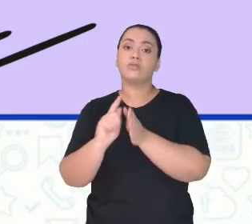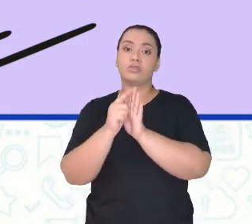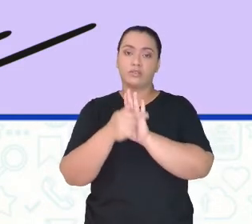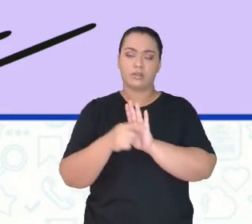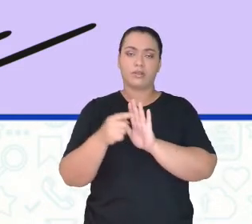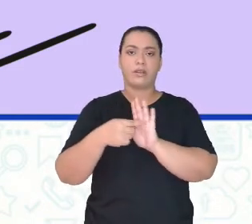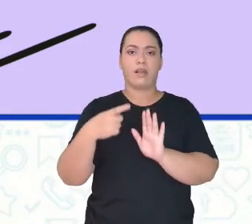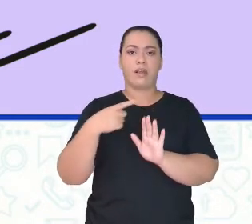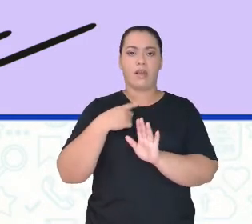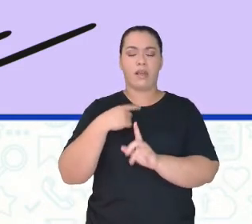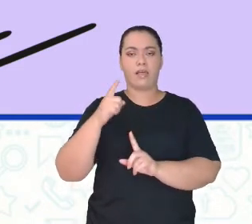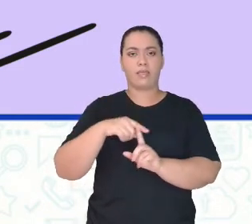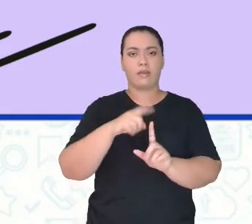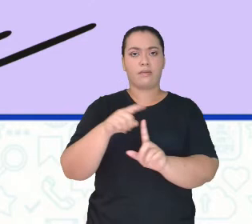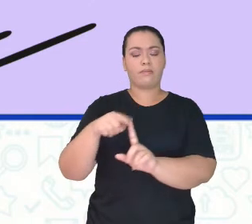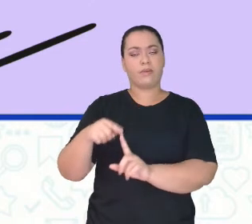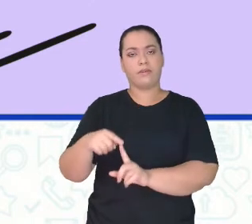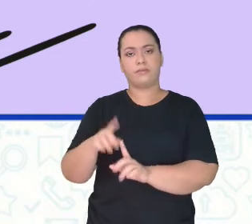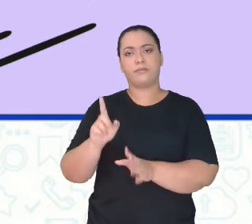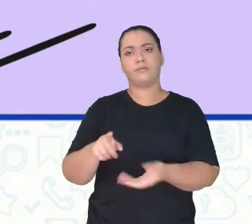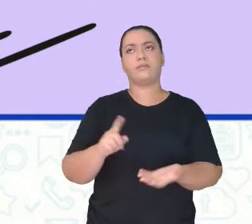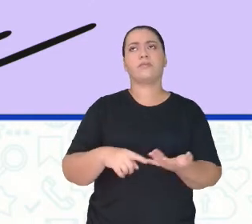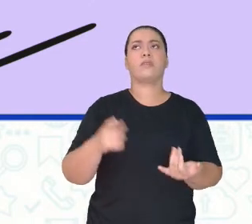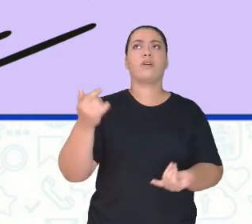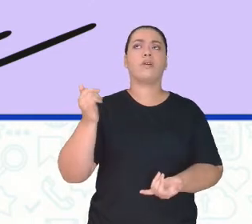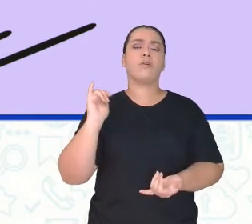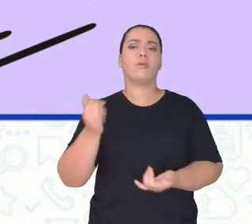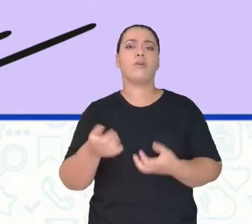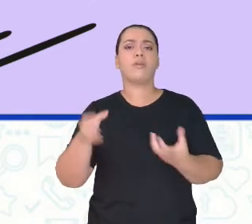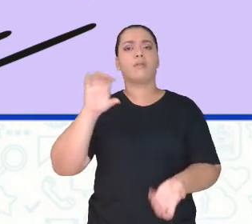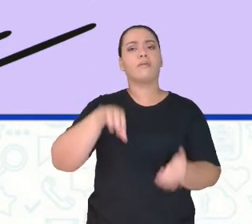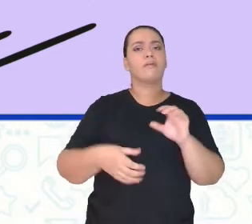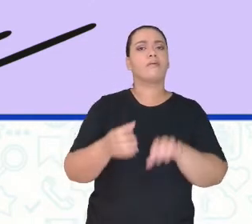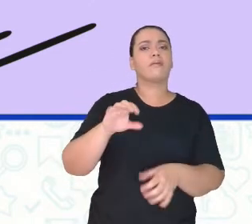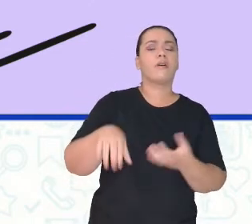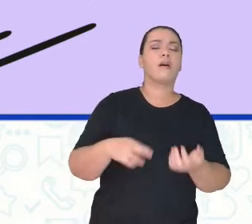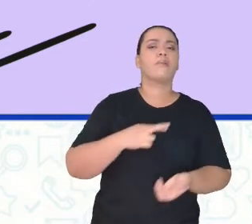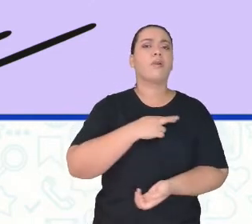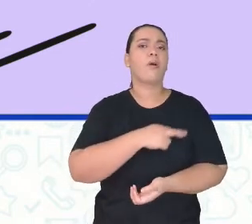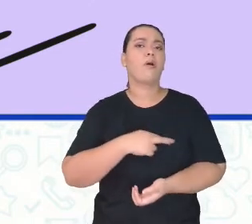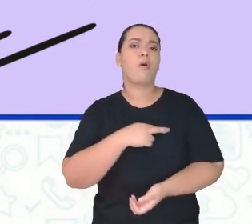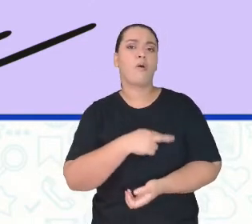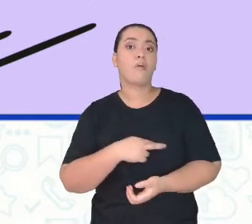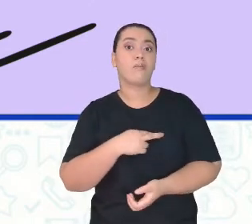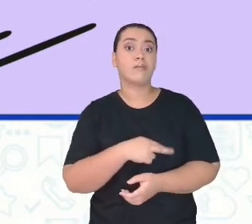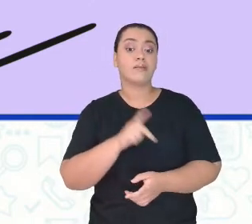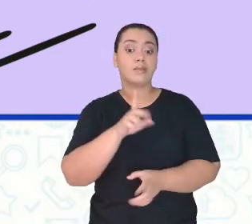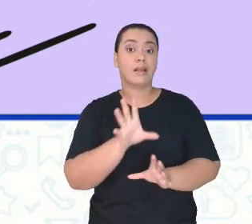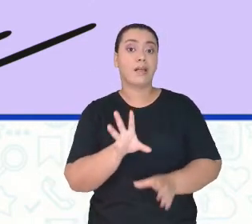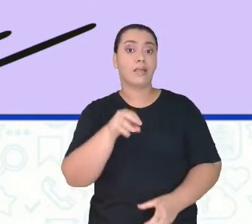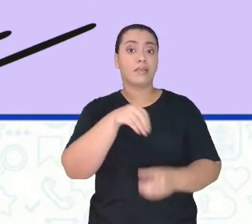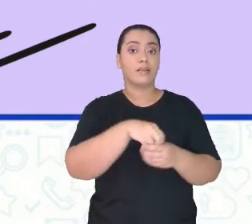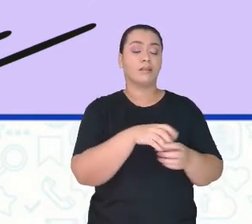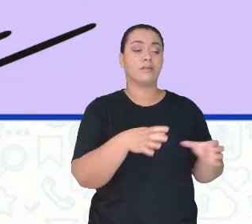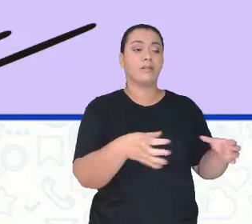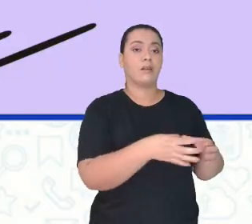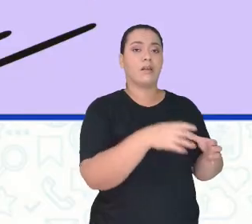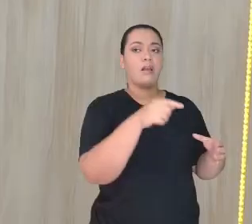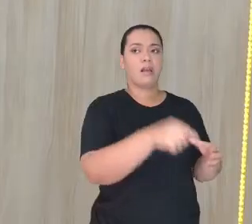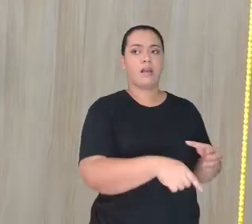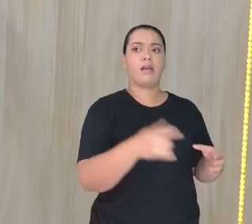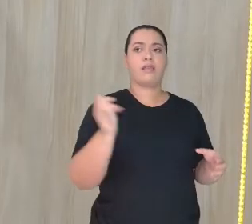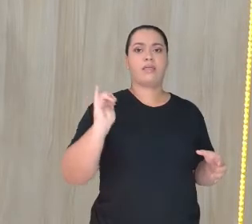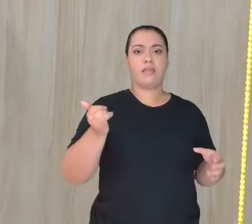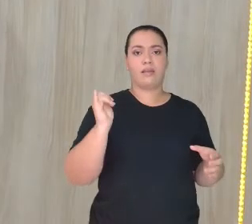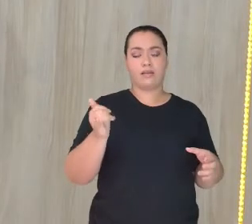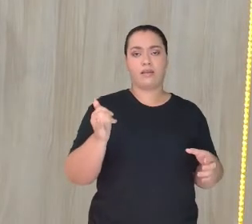por exemplo, conto, fábula, romance, são gêneros da ordem do narrar. Então, são gêneros que não são